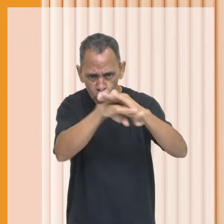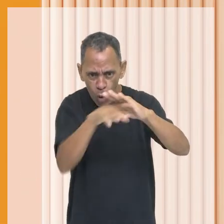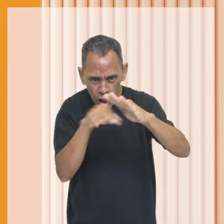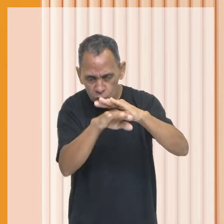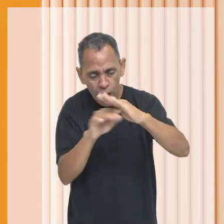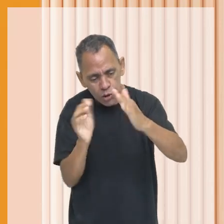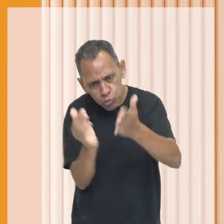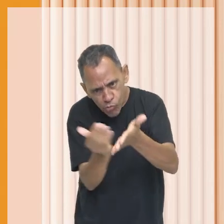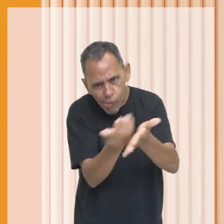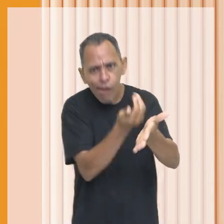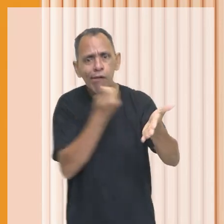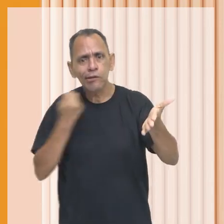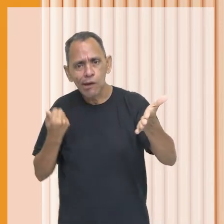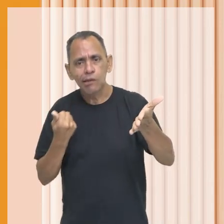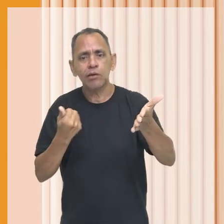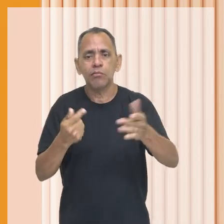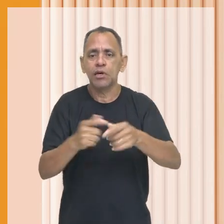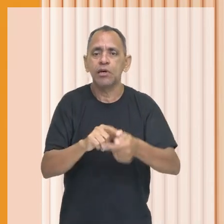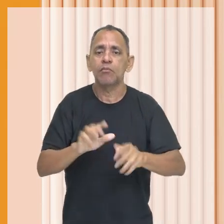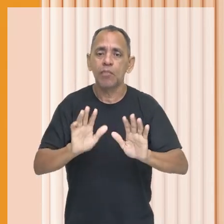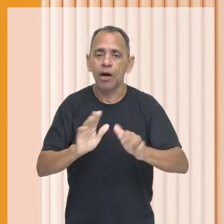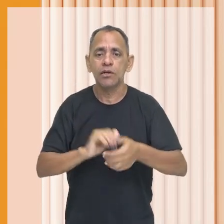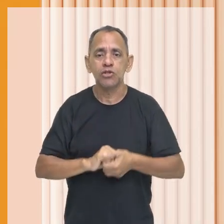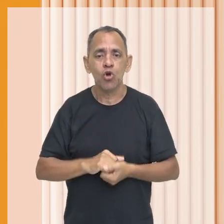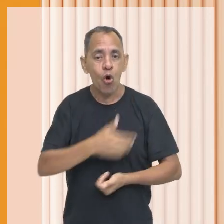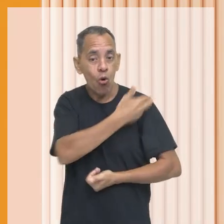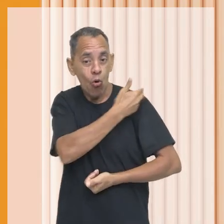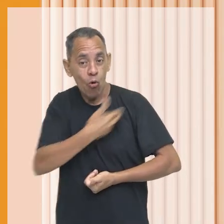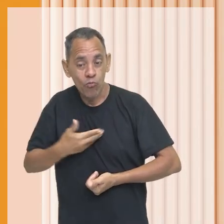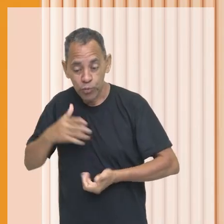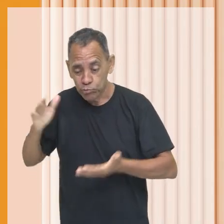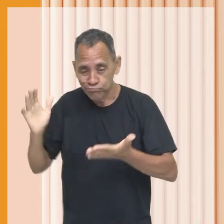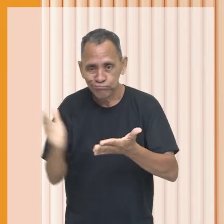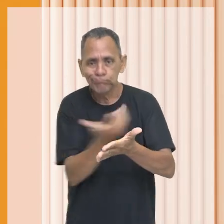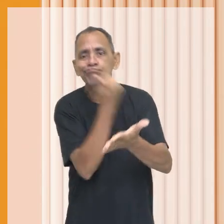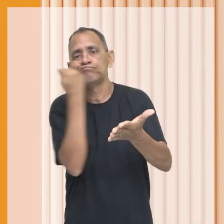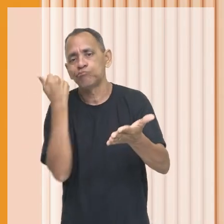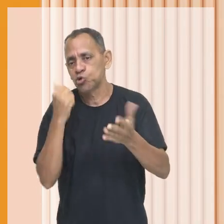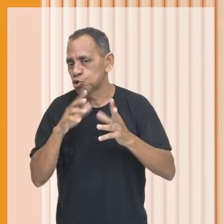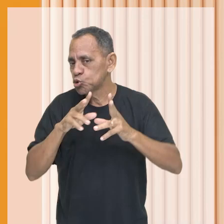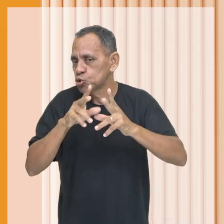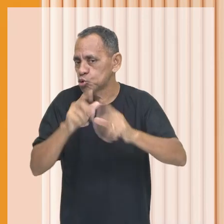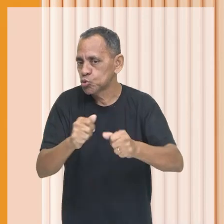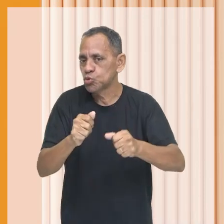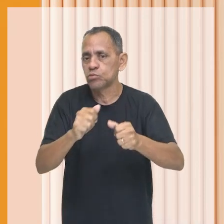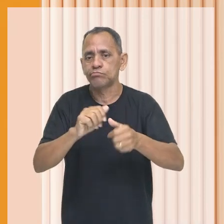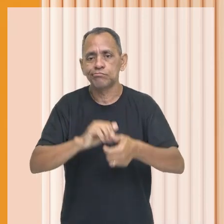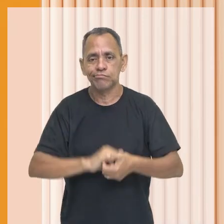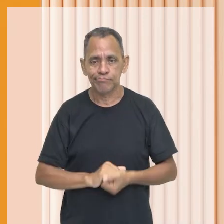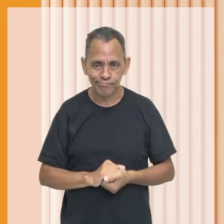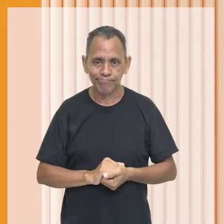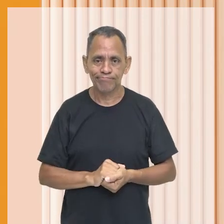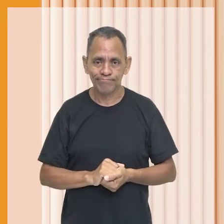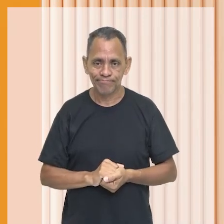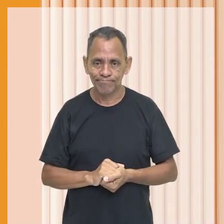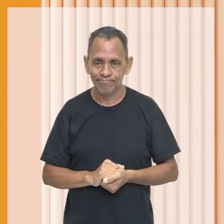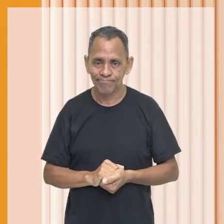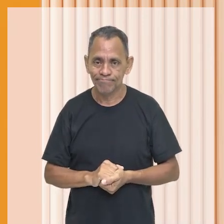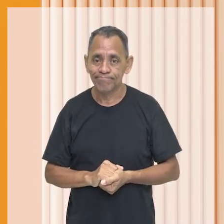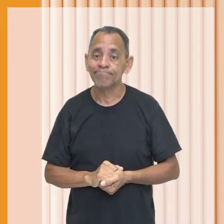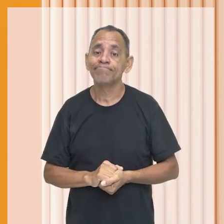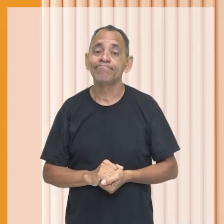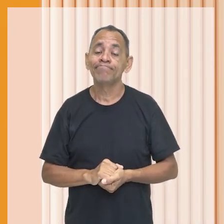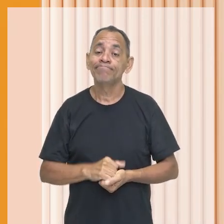prejuízo que as pessoas iriam tomar por conta, não é, dessa questão do confisco das poupanças, que,